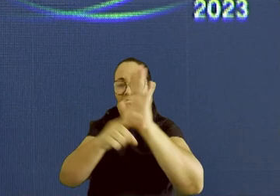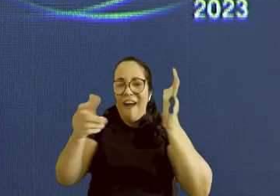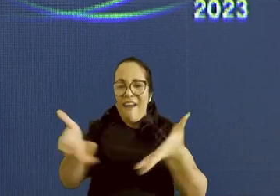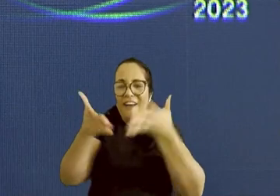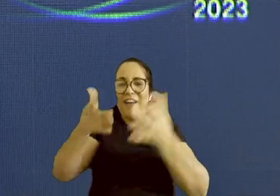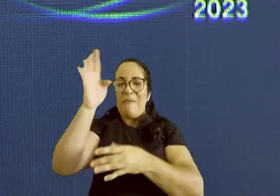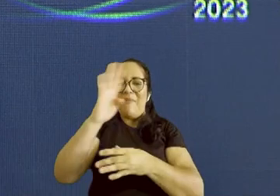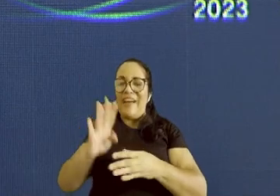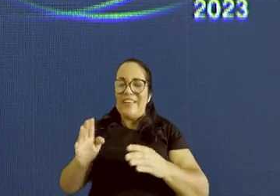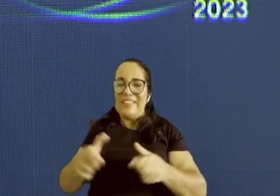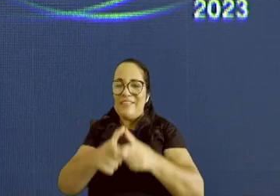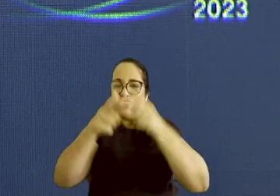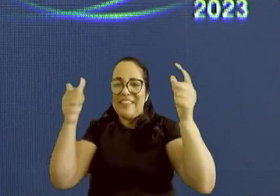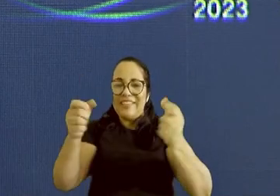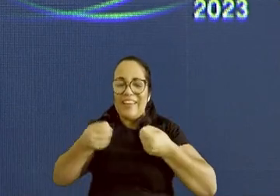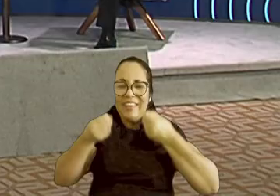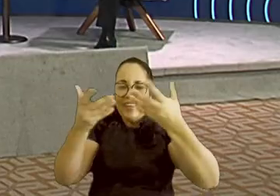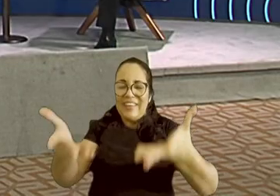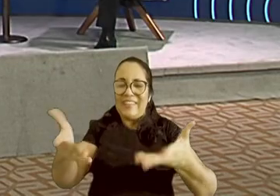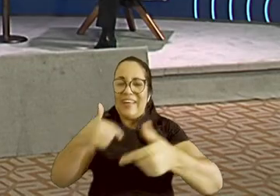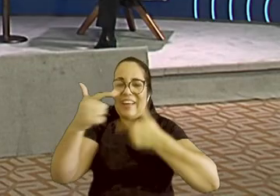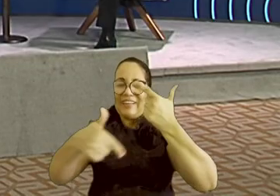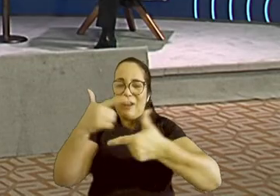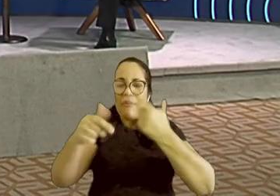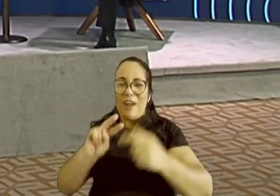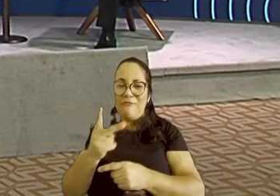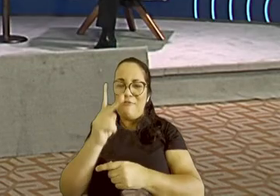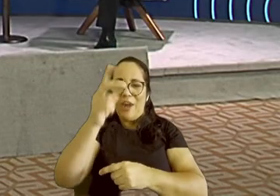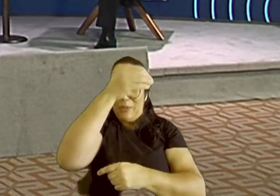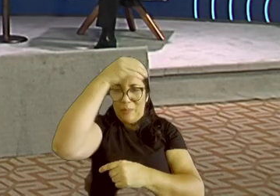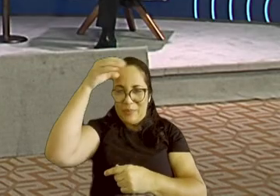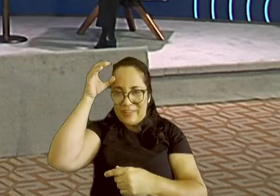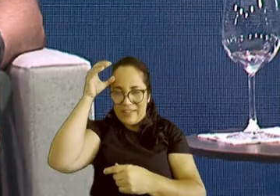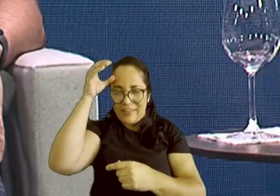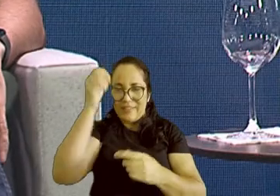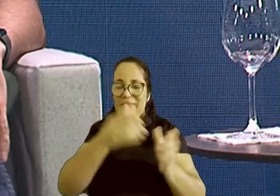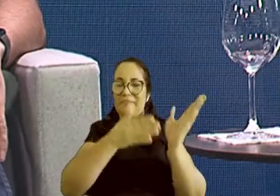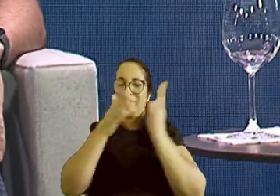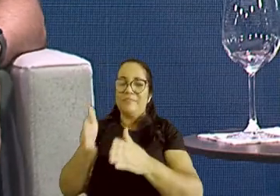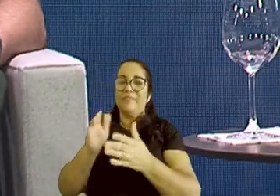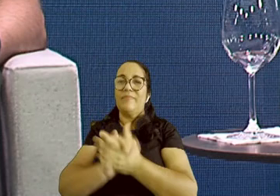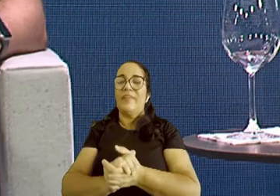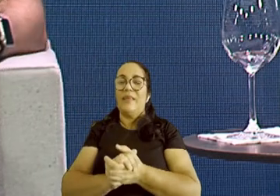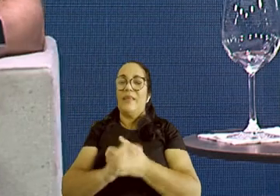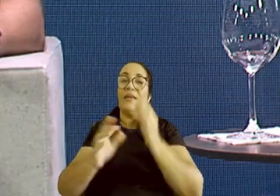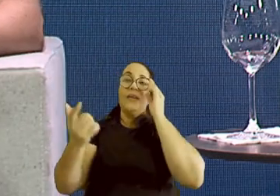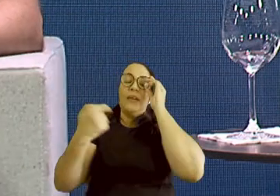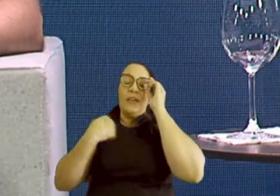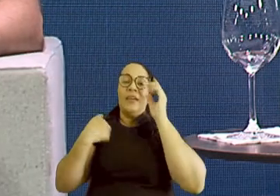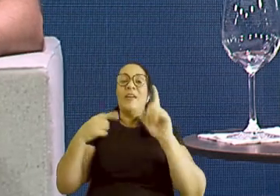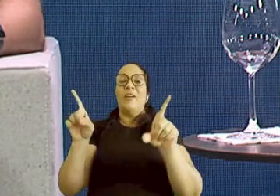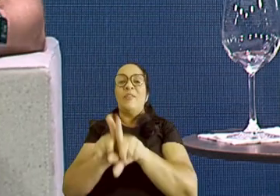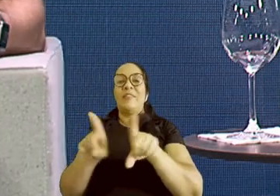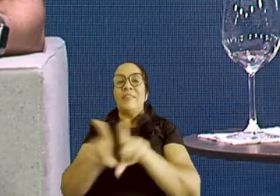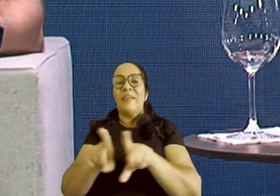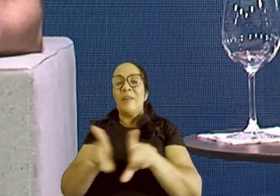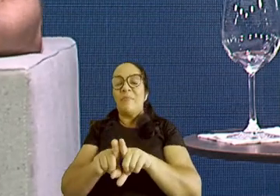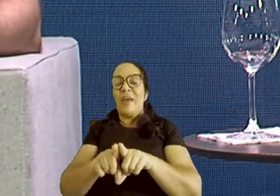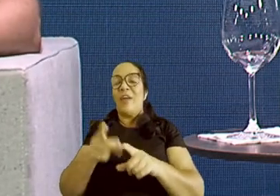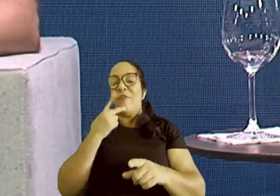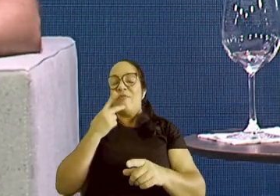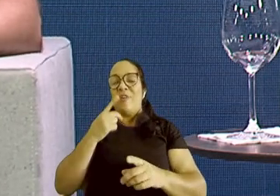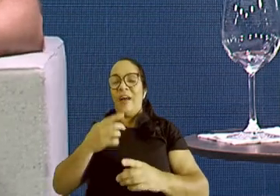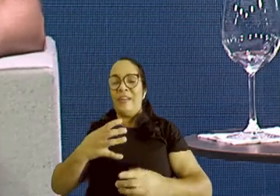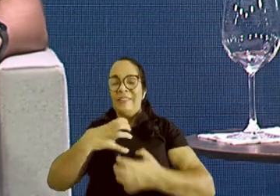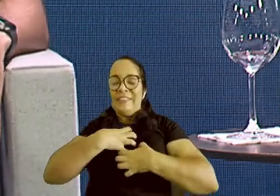e gerando valor para os clientes boa também tô assim de novo falar do outro sobre otimismo assim o Brasil tem muito problema né